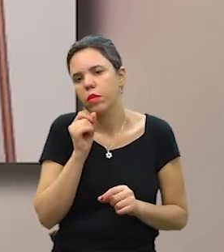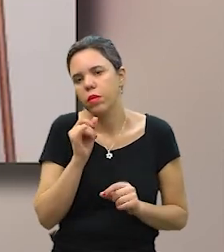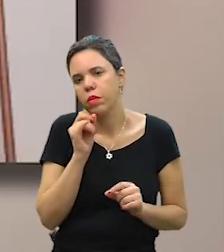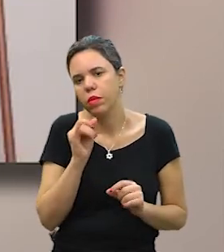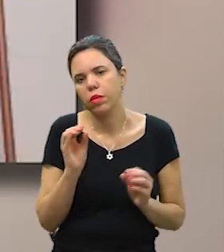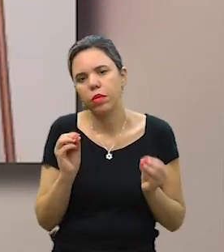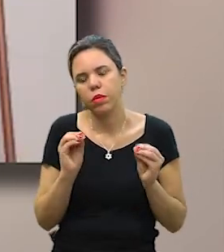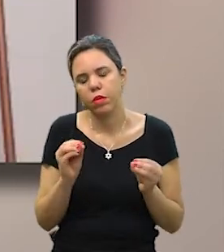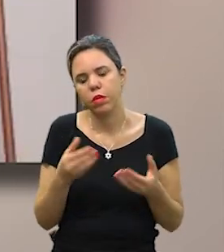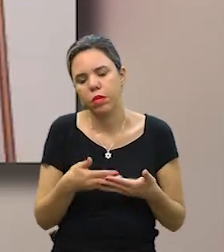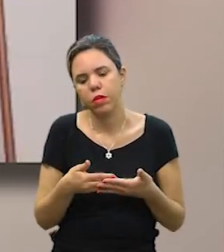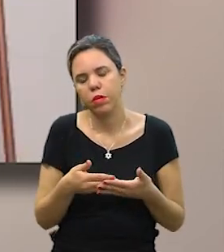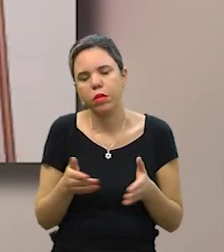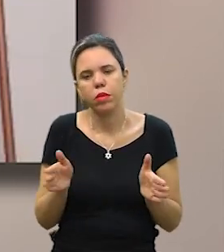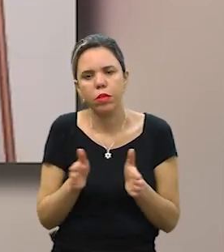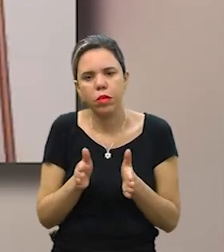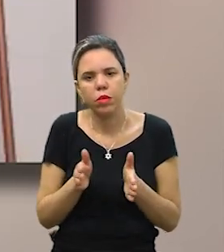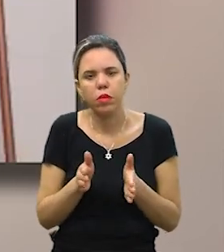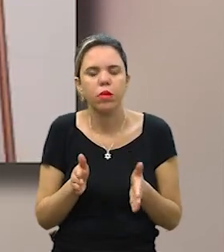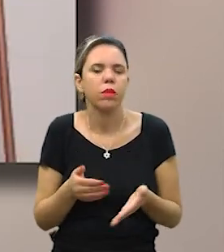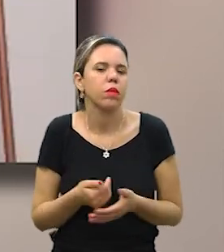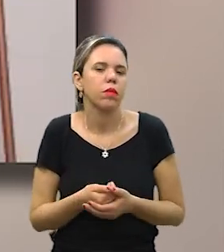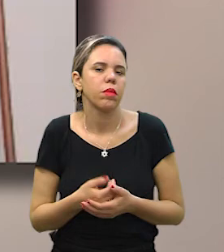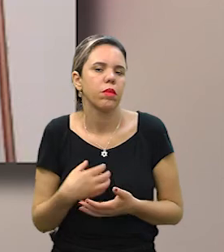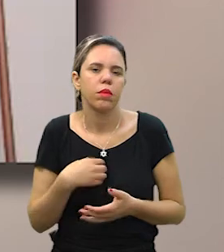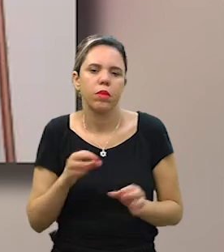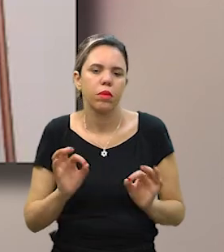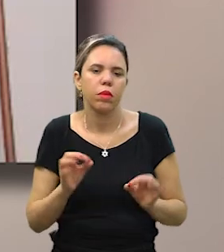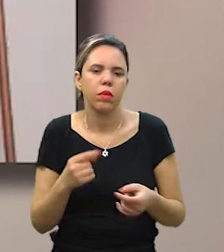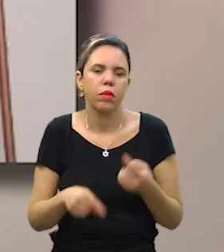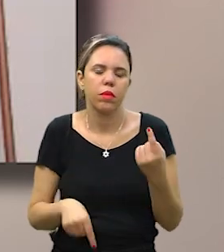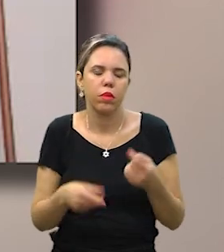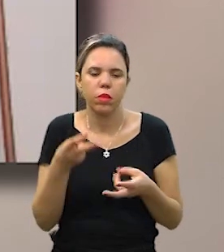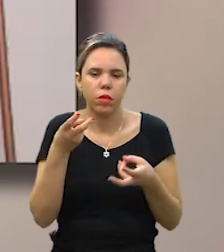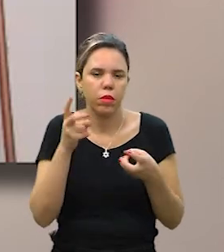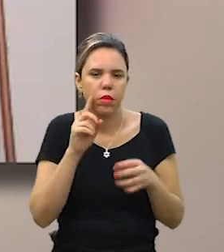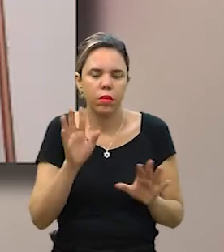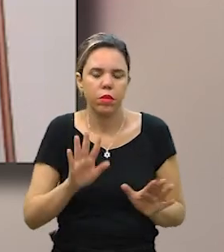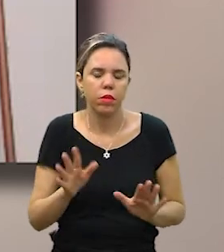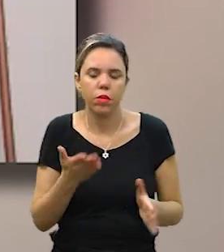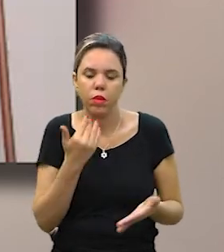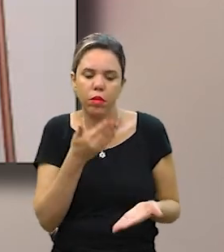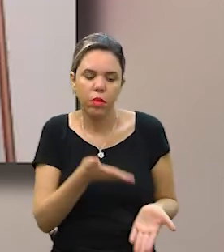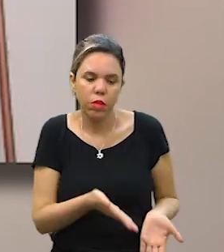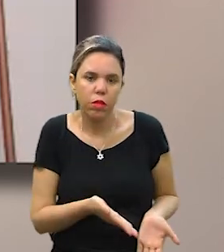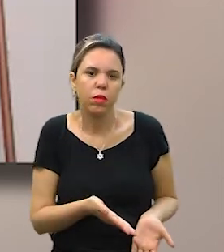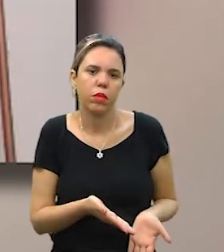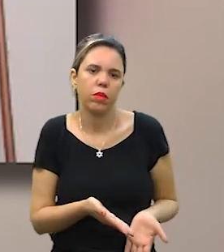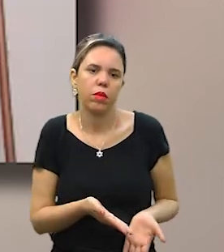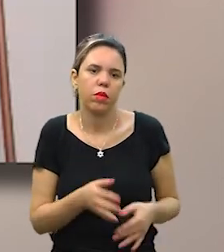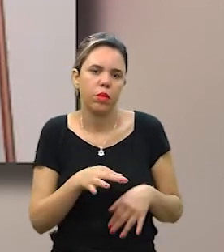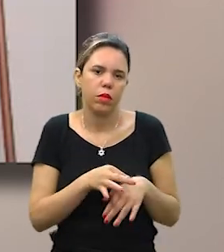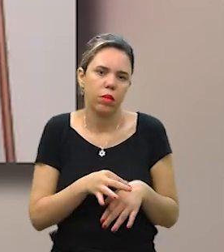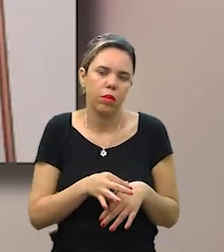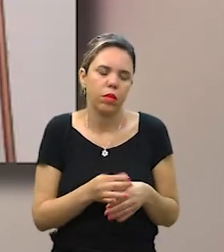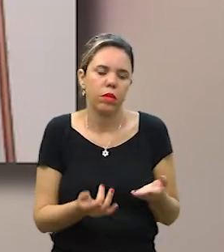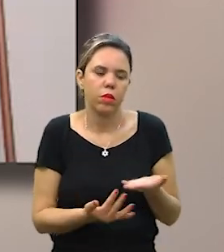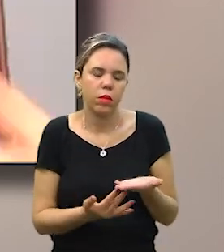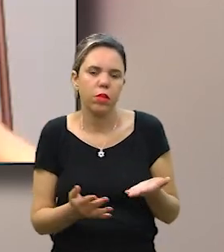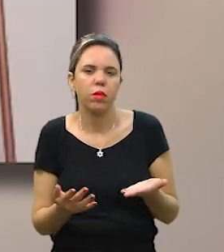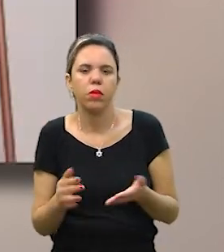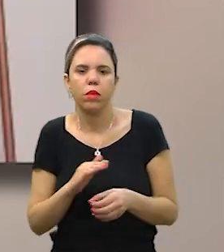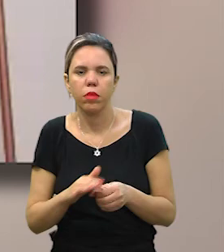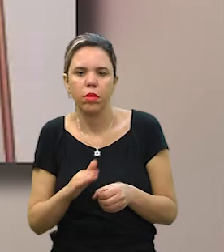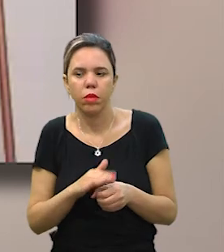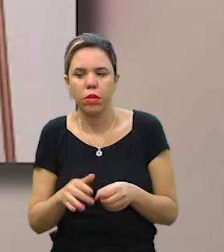que é um bebê tão pequeno, ele não está sentindo ou não está vendo que a gente está comendo bife com batata frita